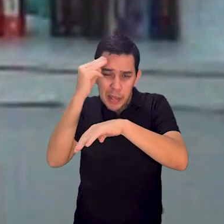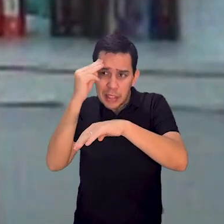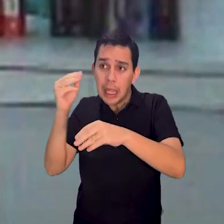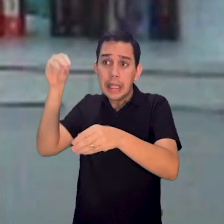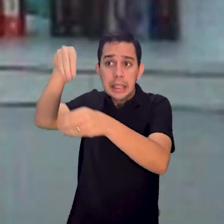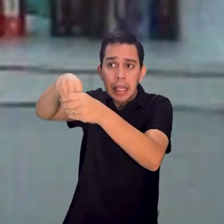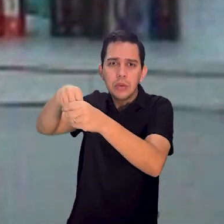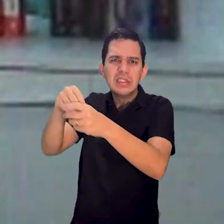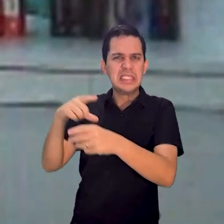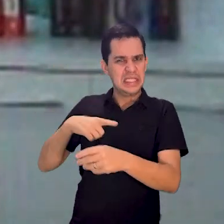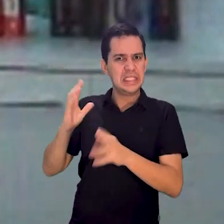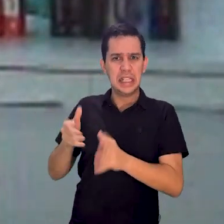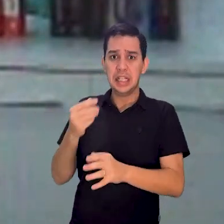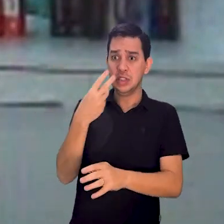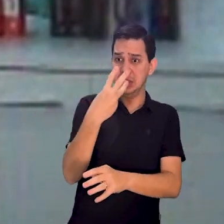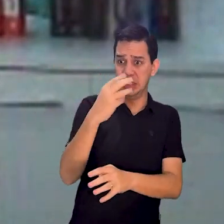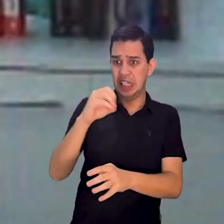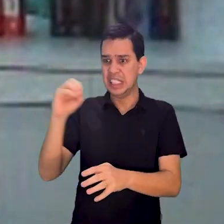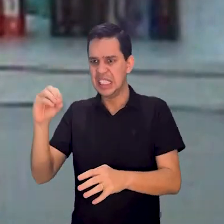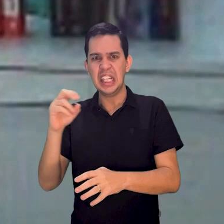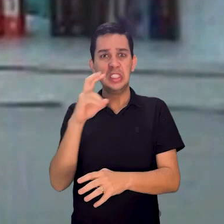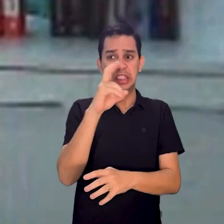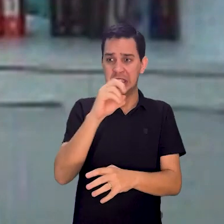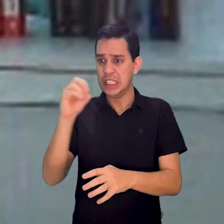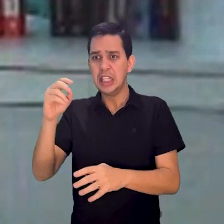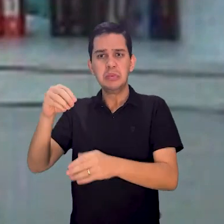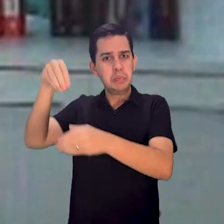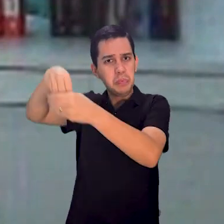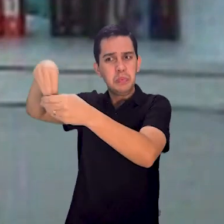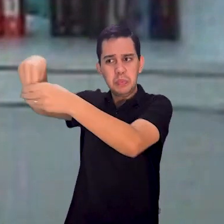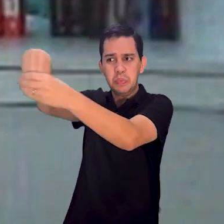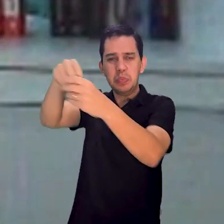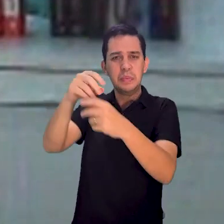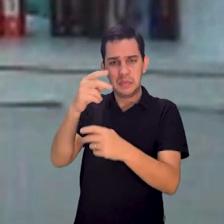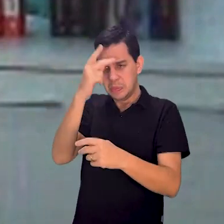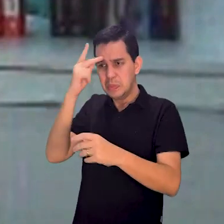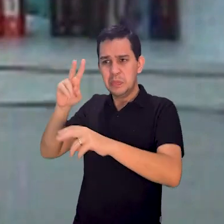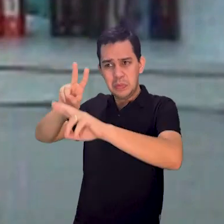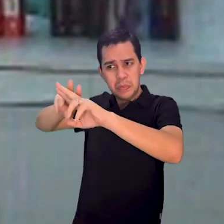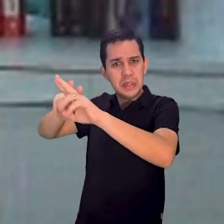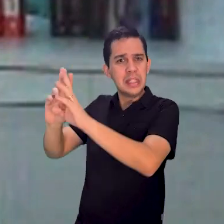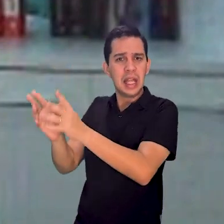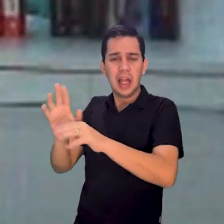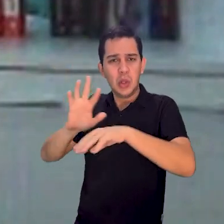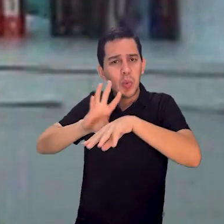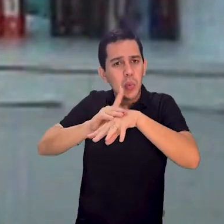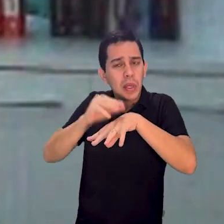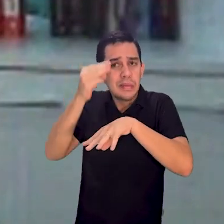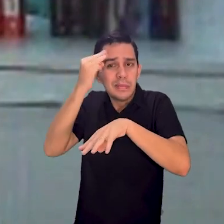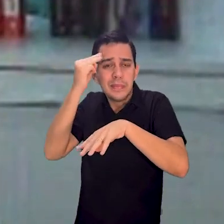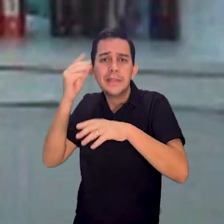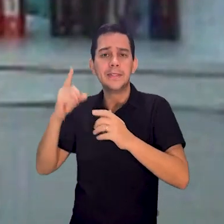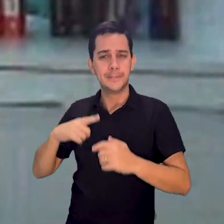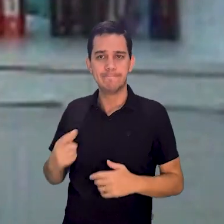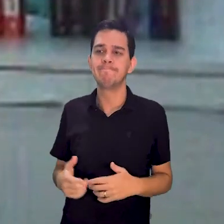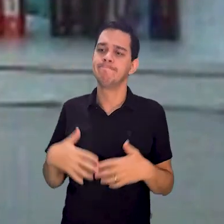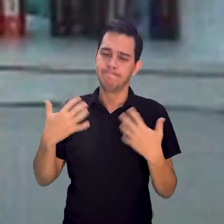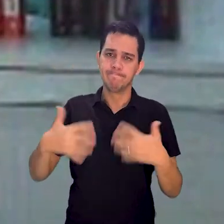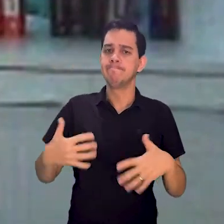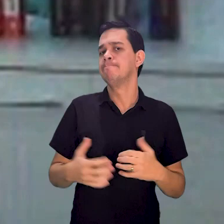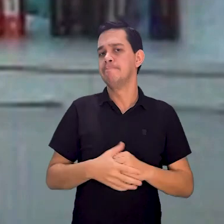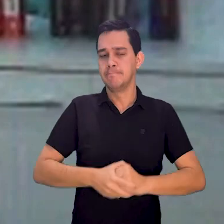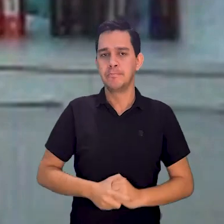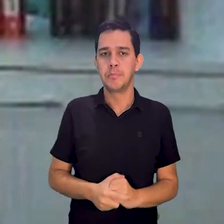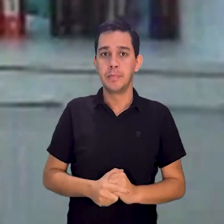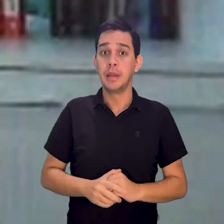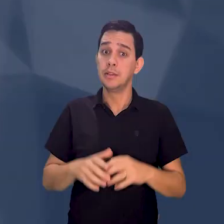300, 500 pessoas. Então, a reforma psiquiátrica, ela surge como uma reação da sociedade